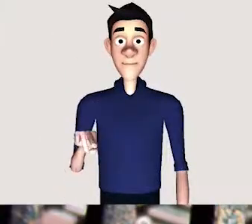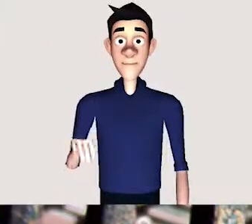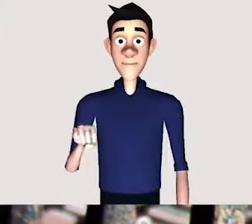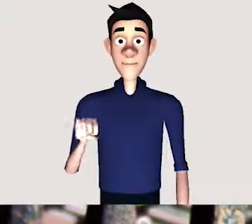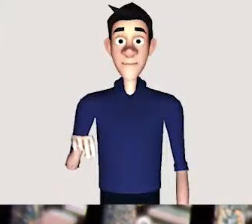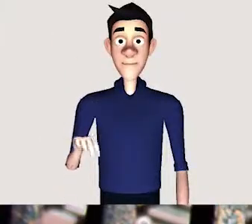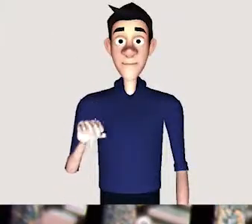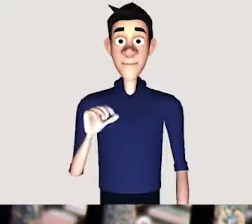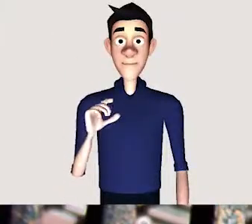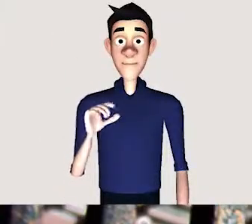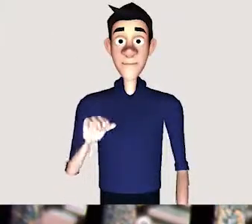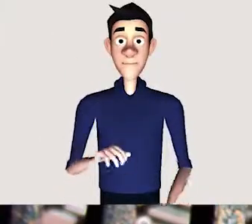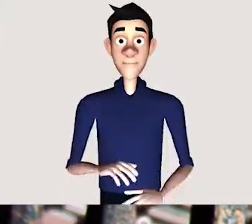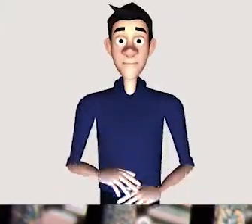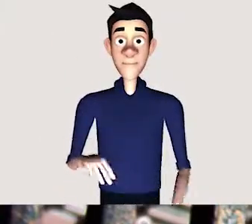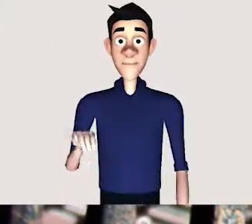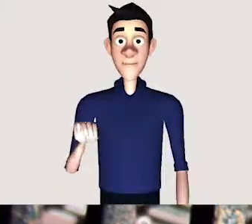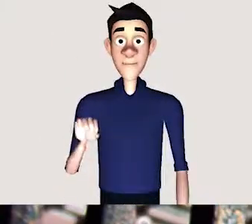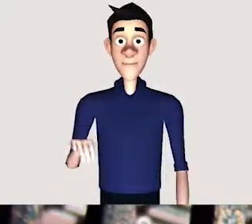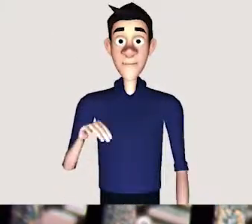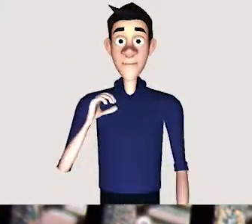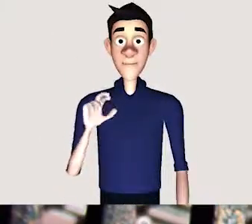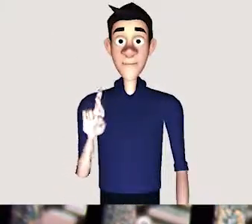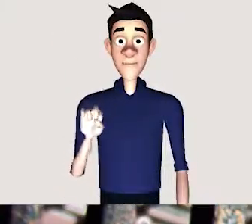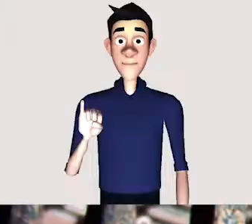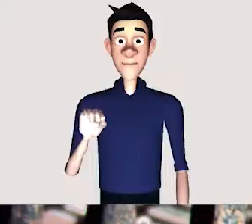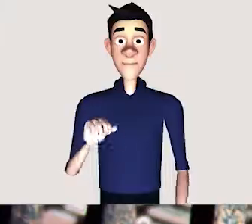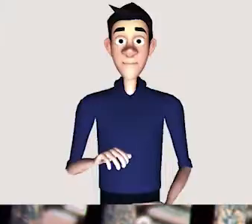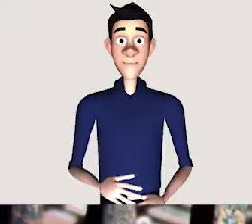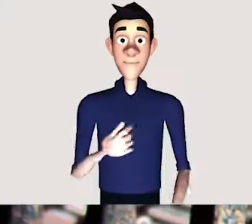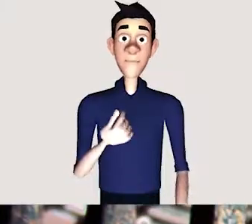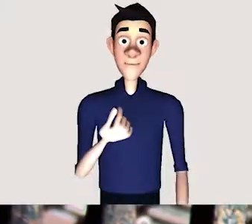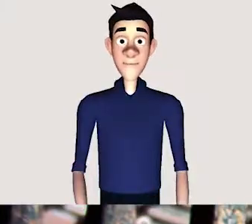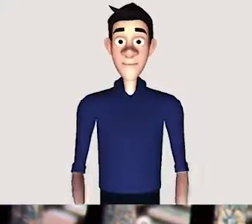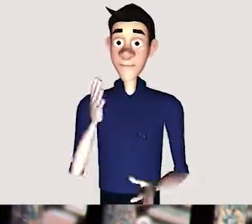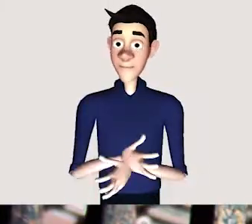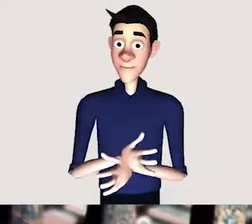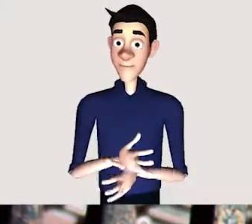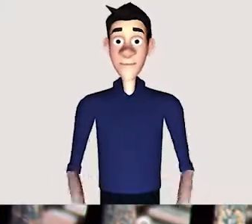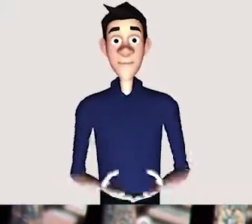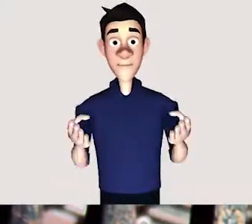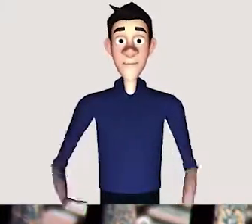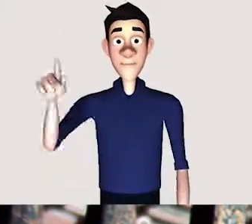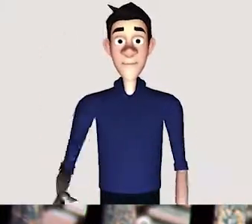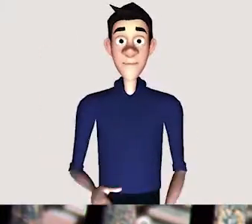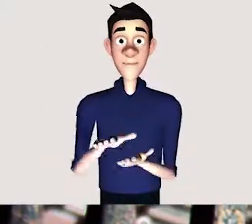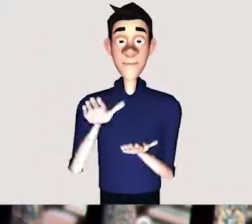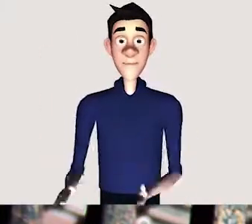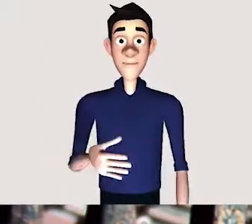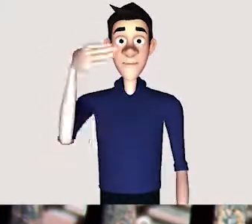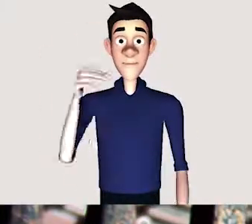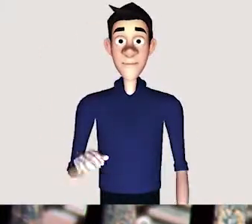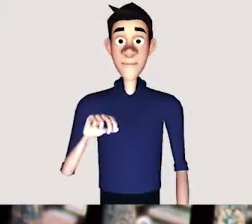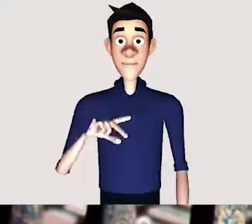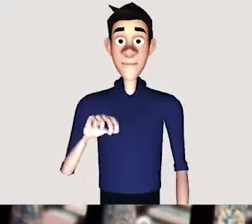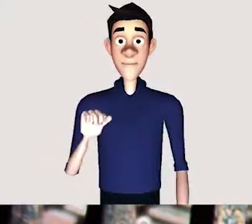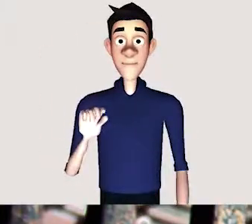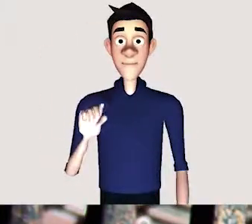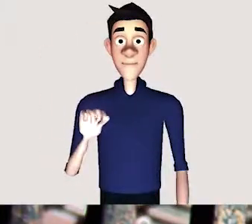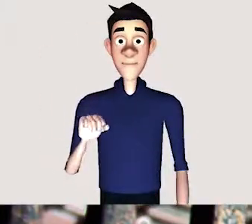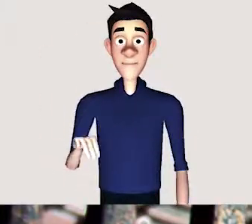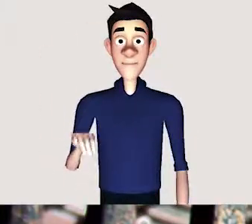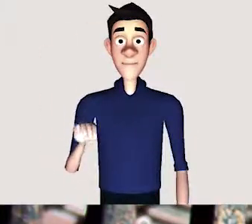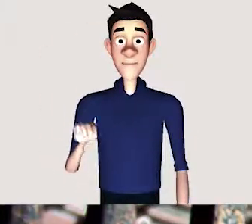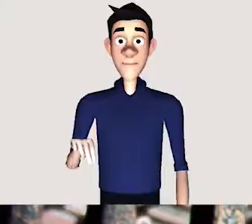estão presentes nos museus? Ora, os museus tanto vão servir para colocar